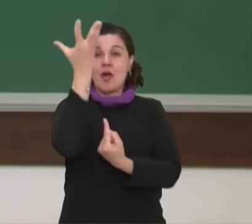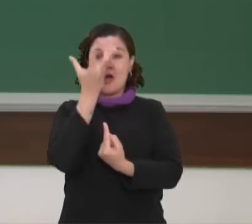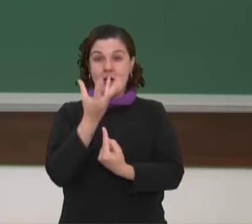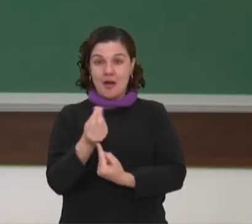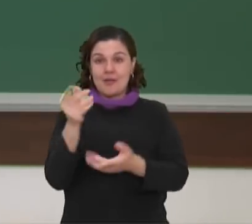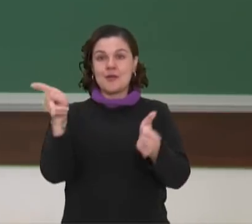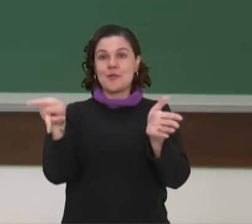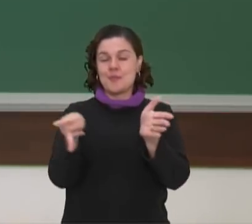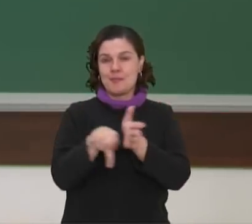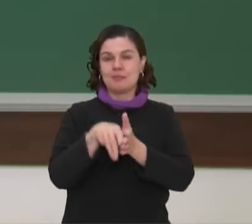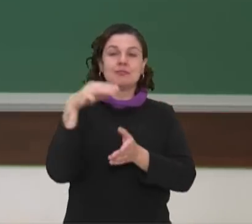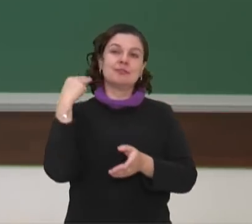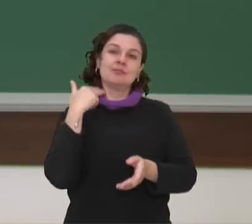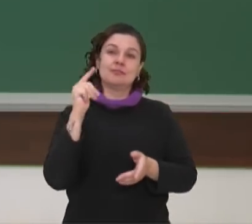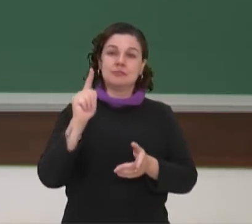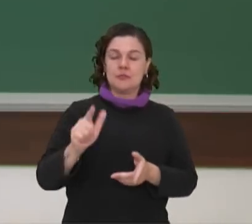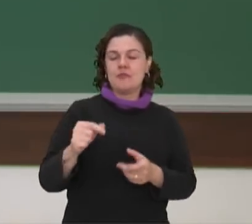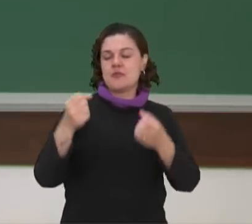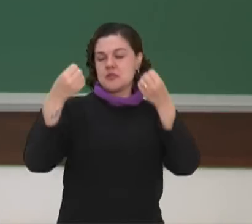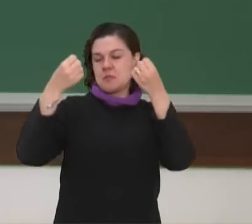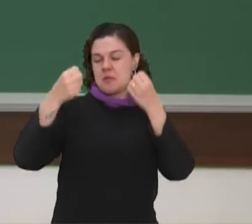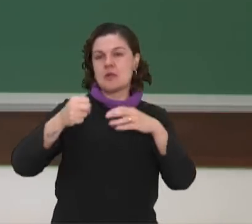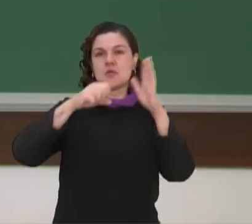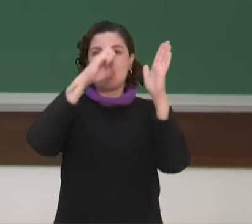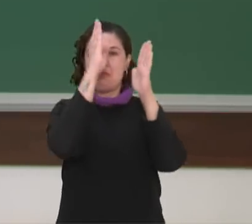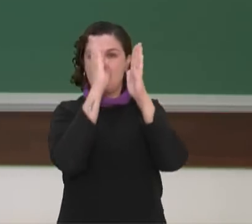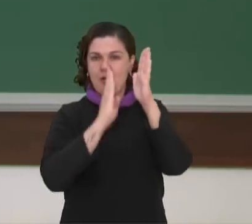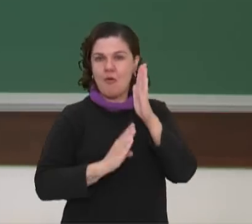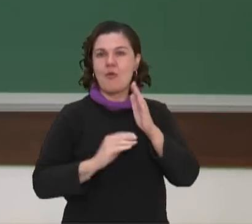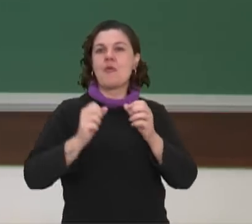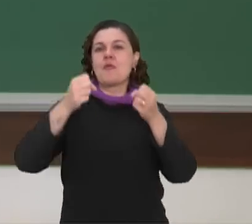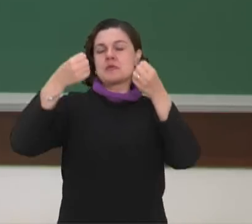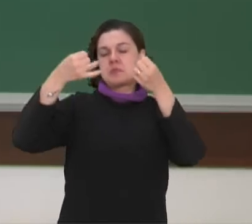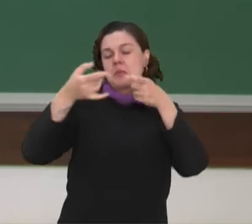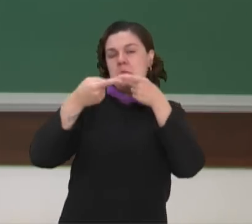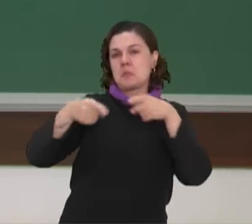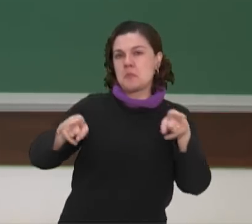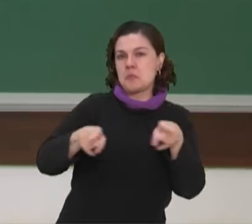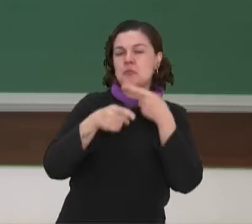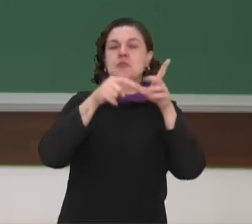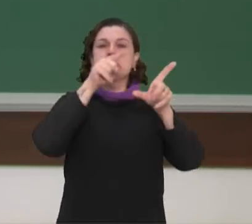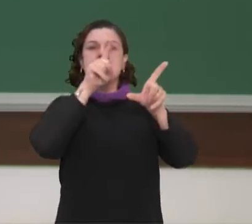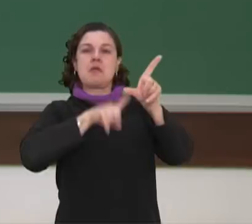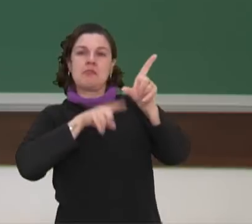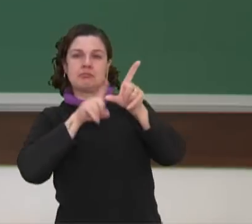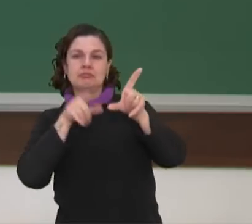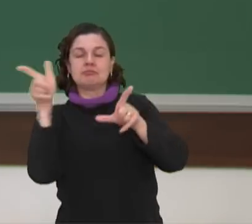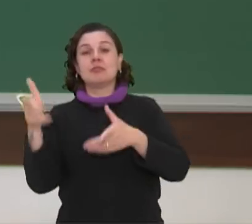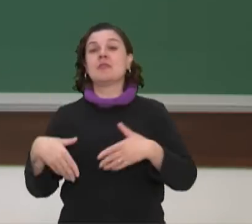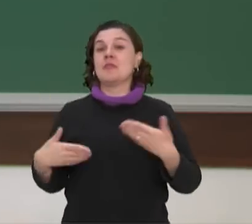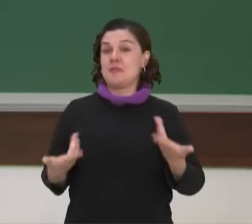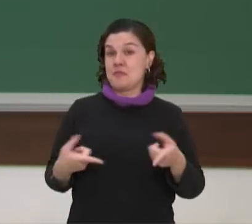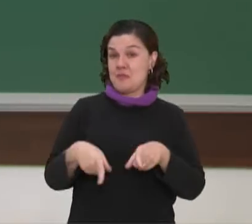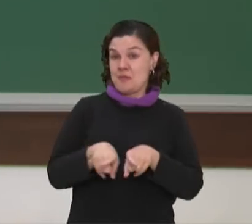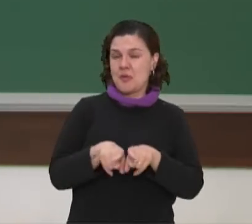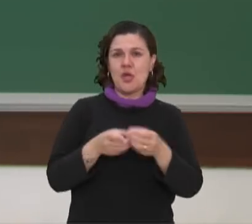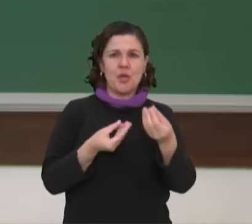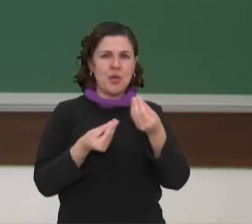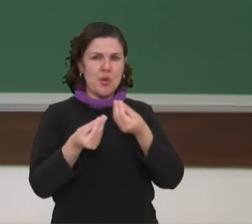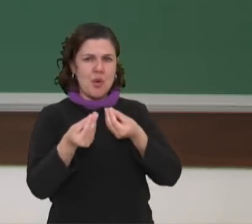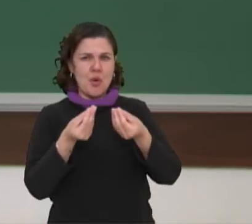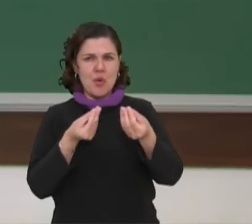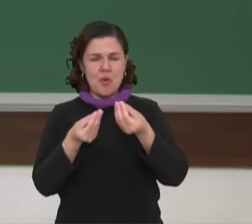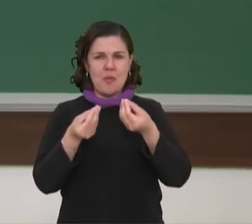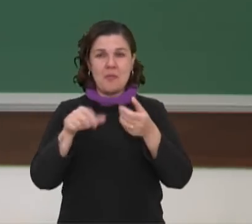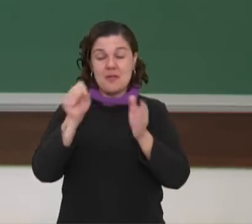Minas Gerais. Vamos falar sobre o barroco, vamos falar sobre música, sobre literatura, como essa